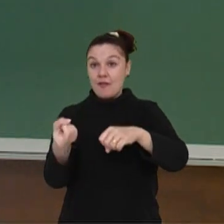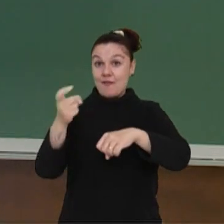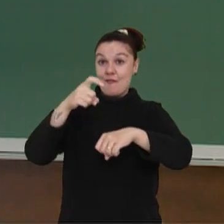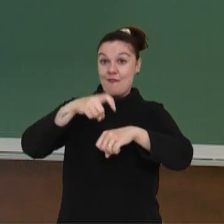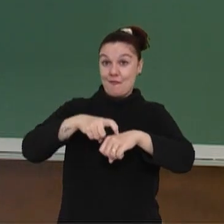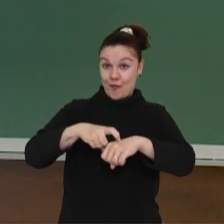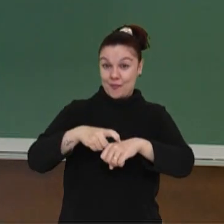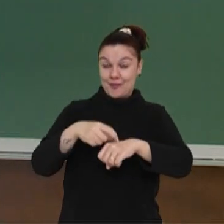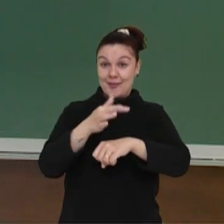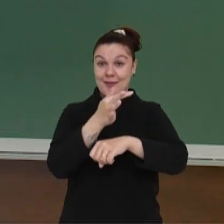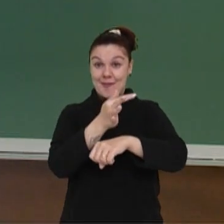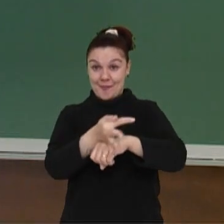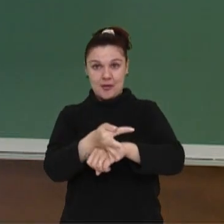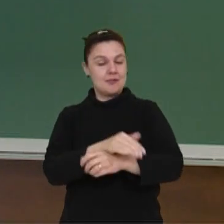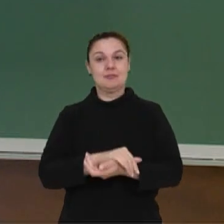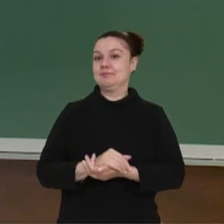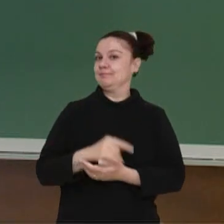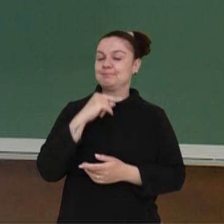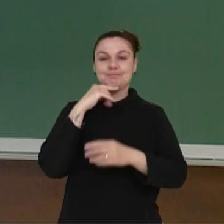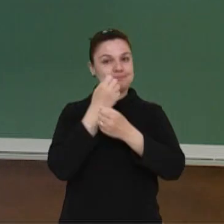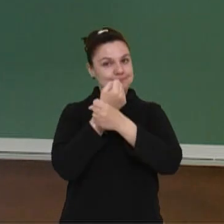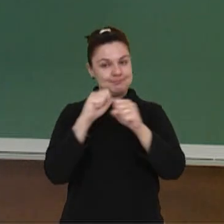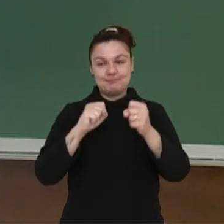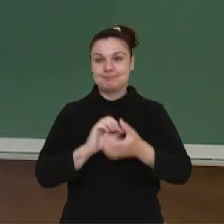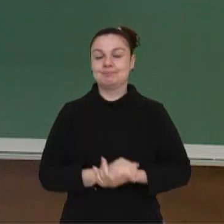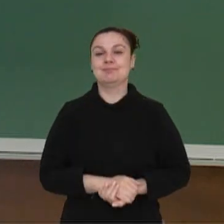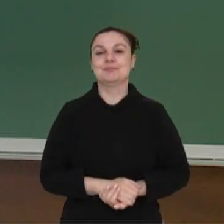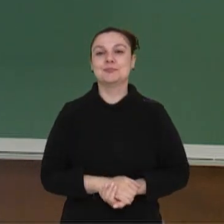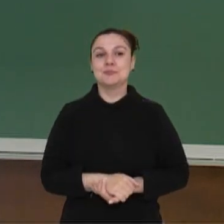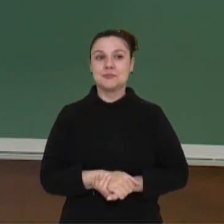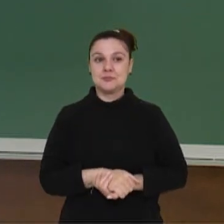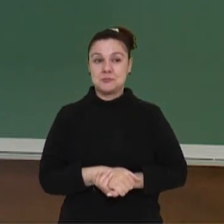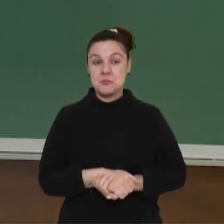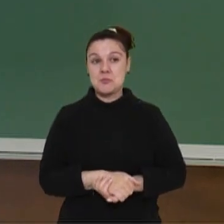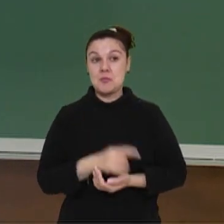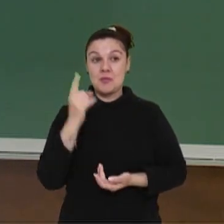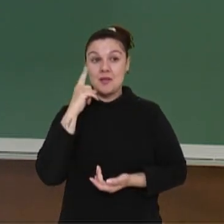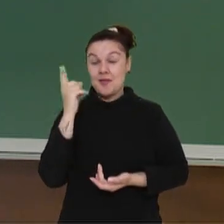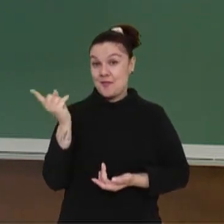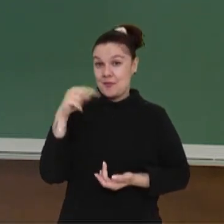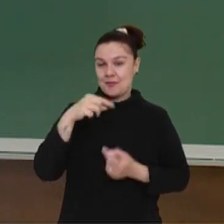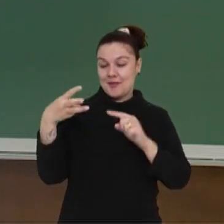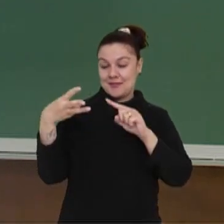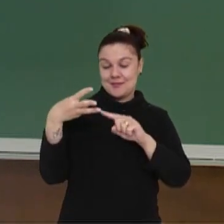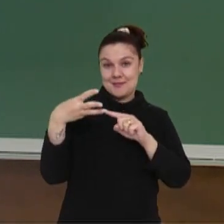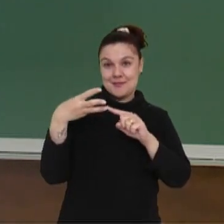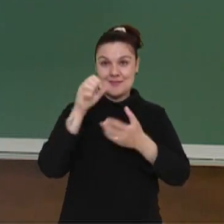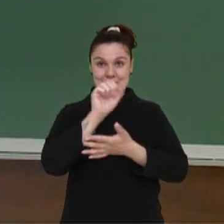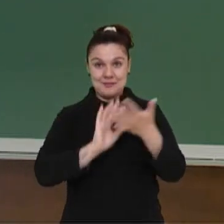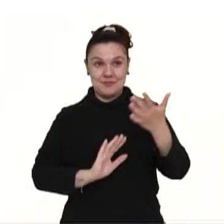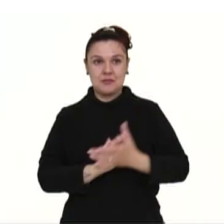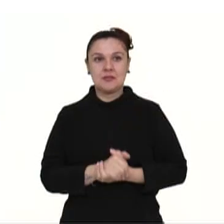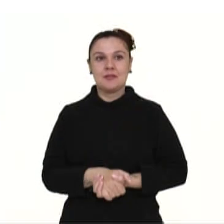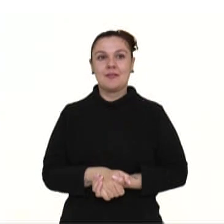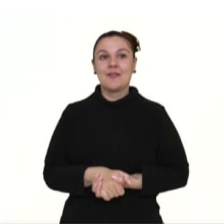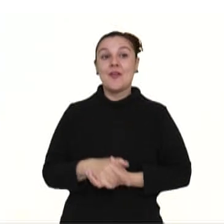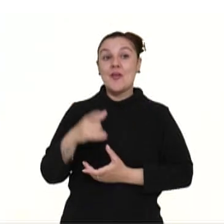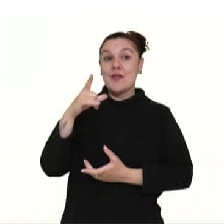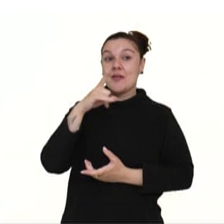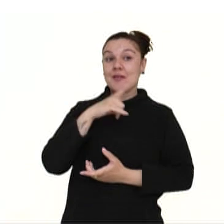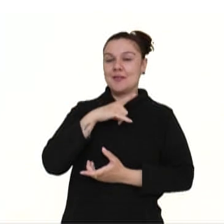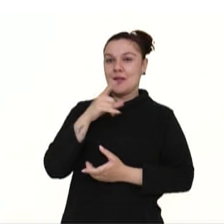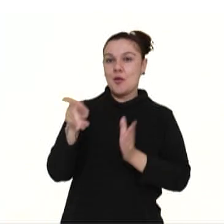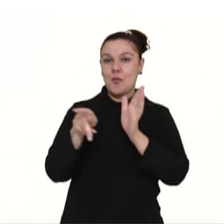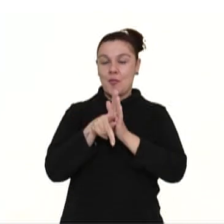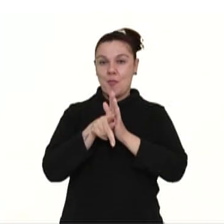a ser o ferro de novo nesse processo de reversibilidade. Vamos para a atividade 3. Existe um indicador